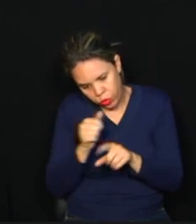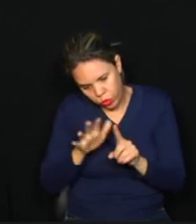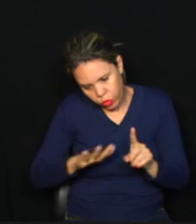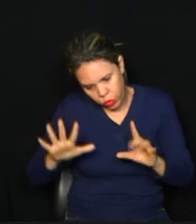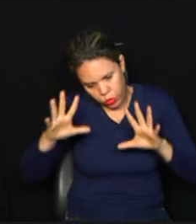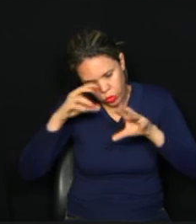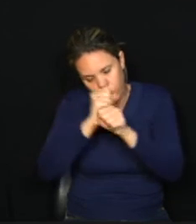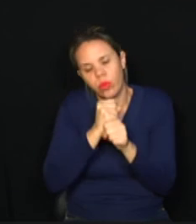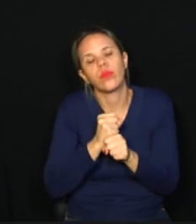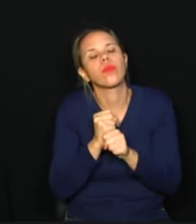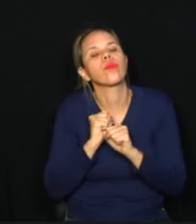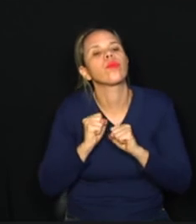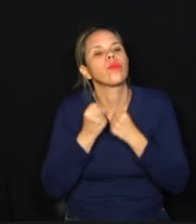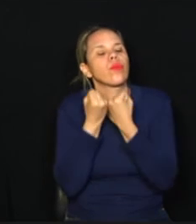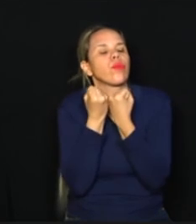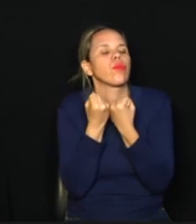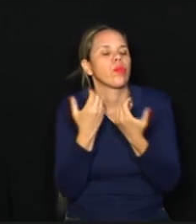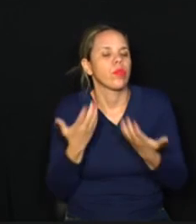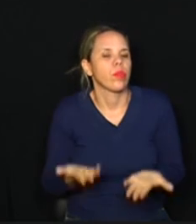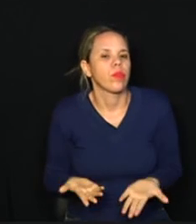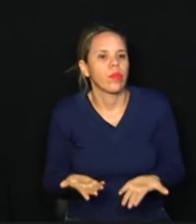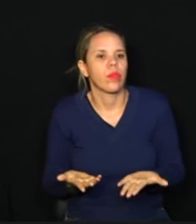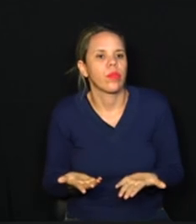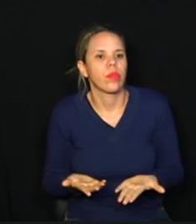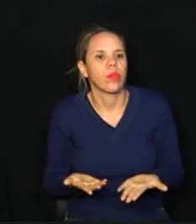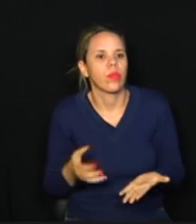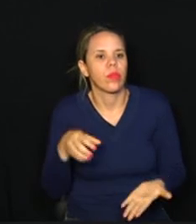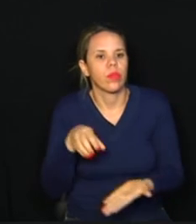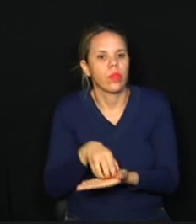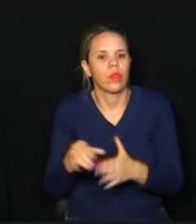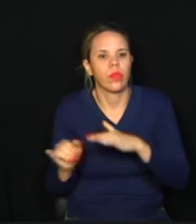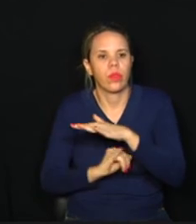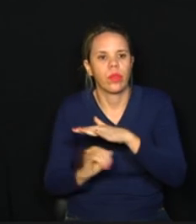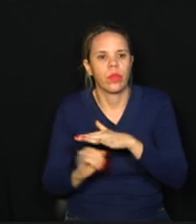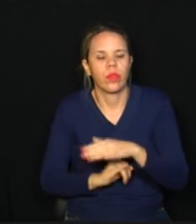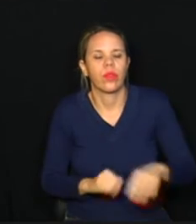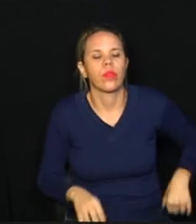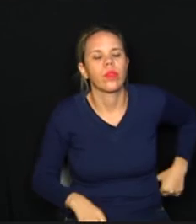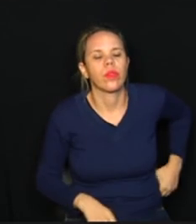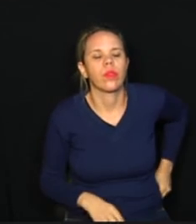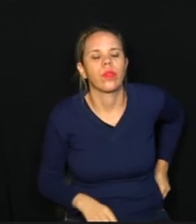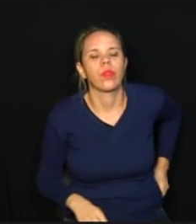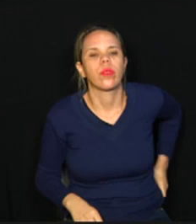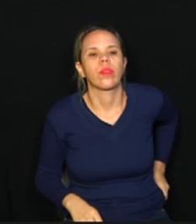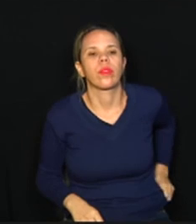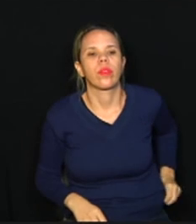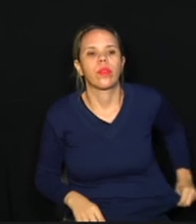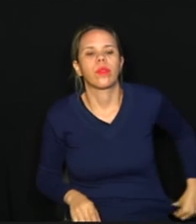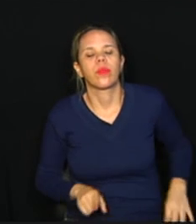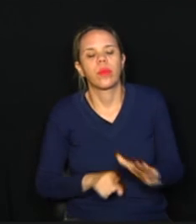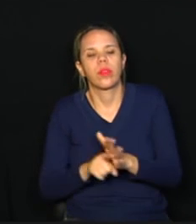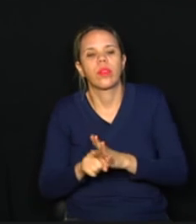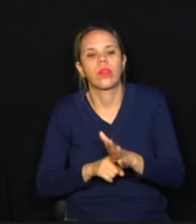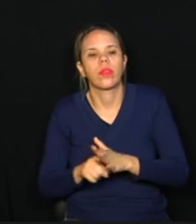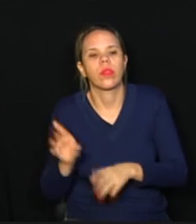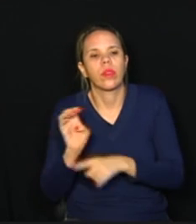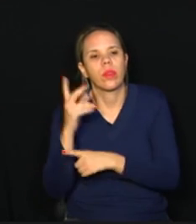como um todo a defender esse patrimônio, né, que são os institutos de pesquisa do Estado de São Paulo,